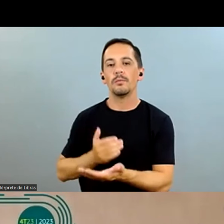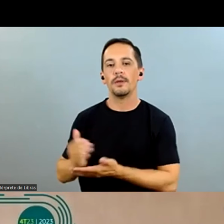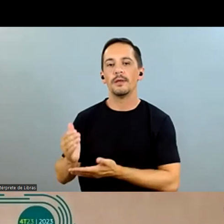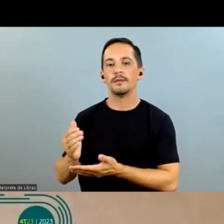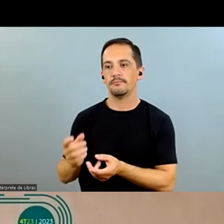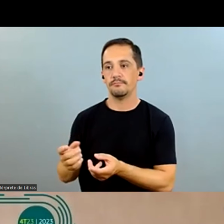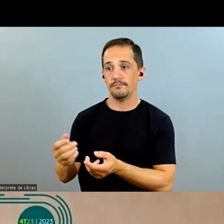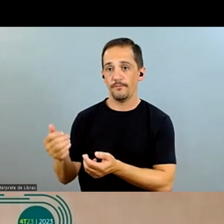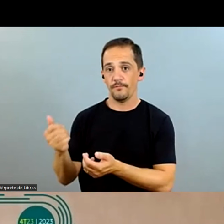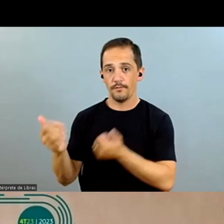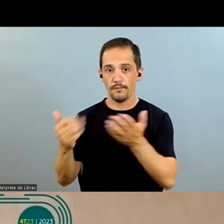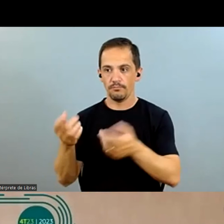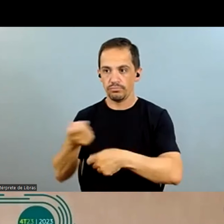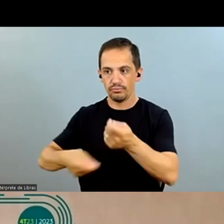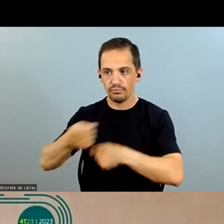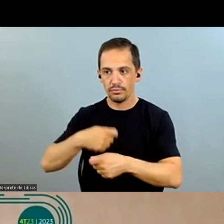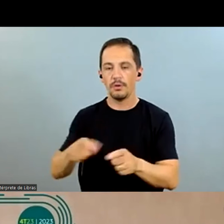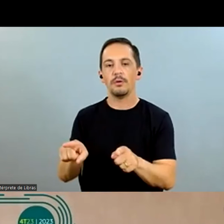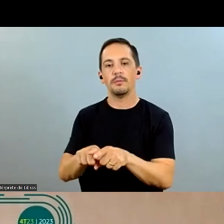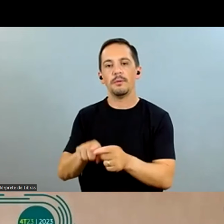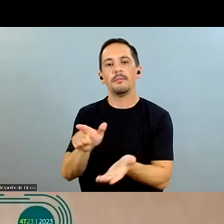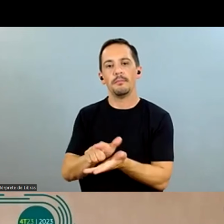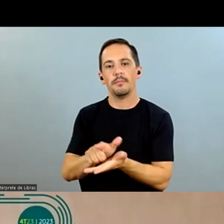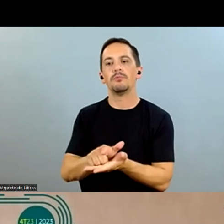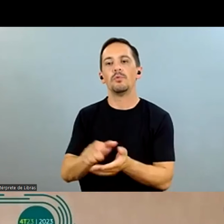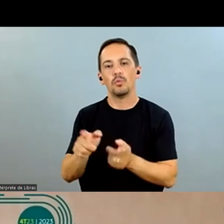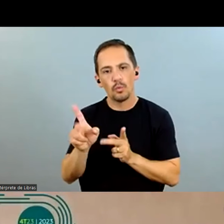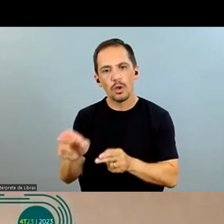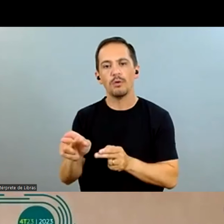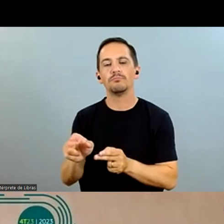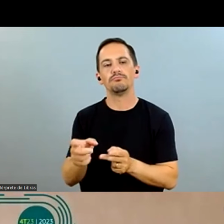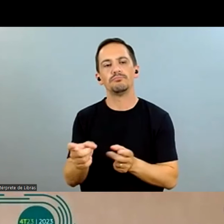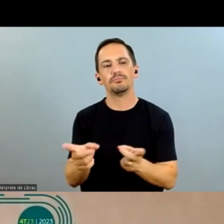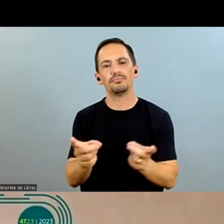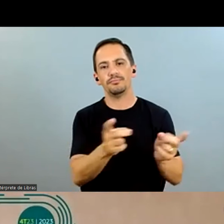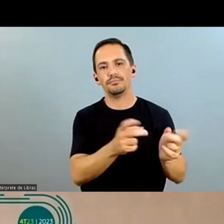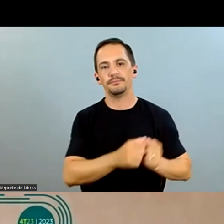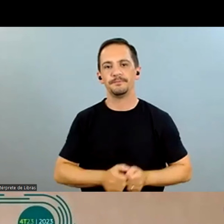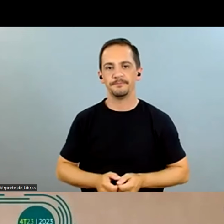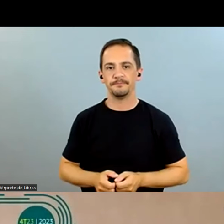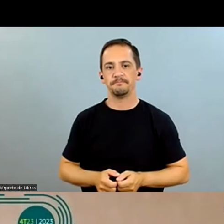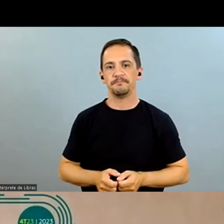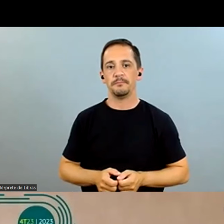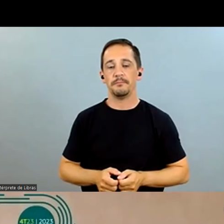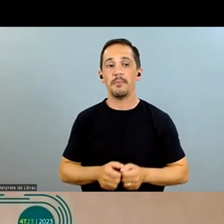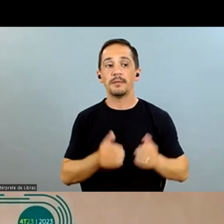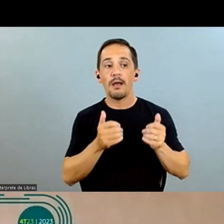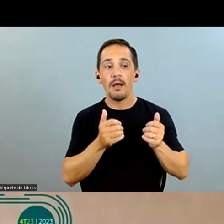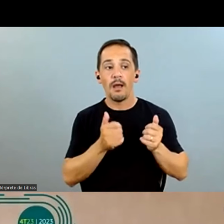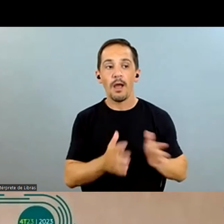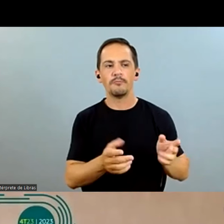nós temos hoje uma produção maior de celulose e ainda não abrimos o mercado até para que não haja uma influência de nos